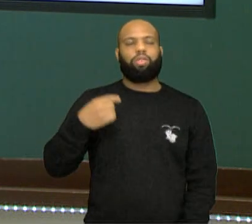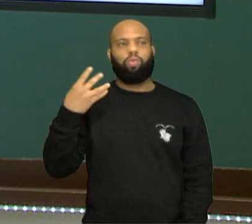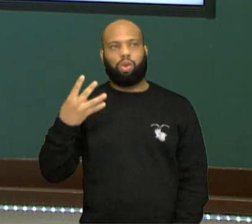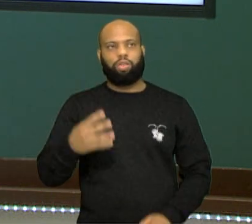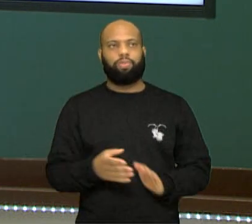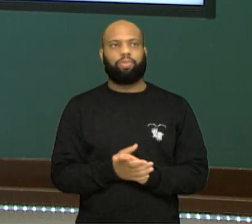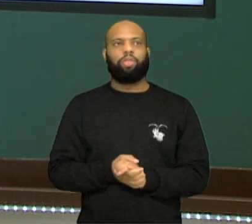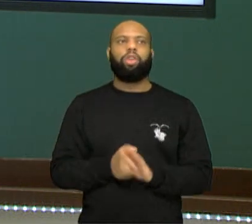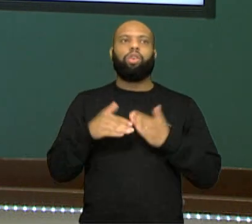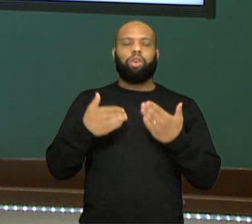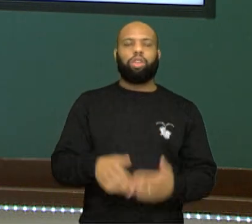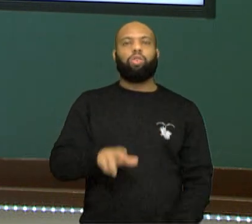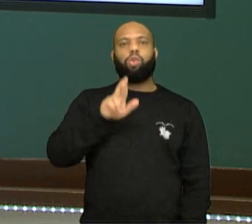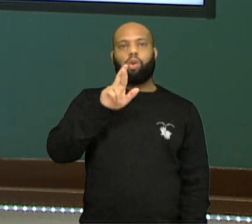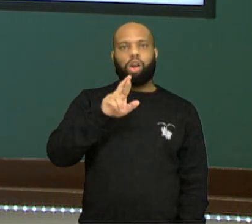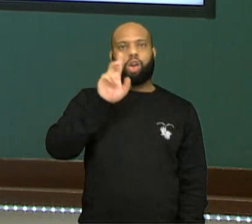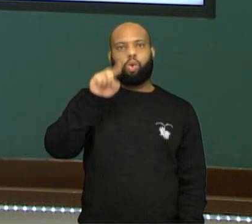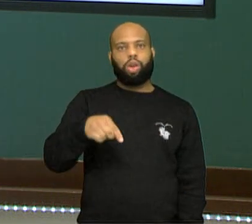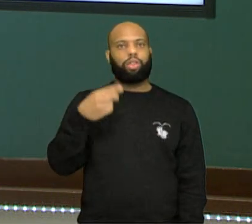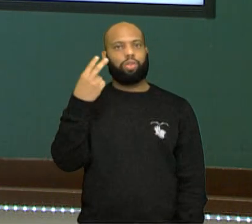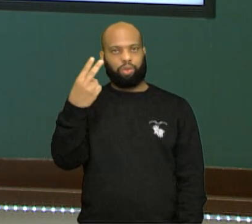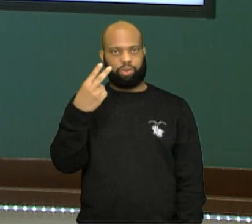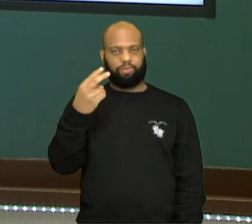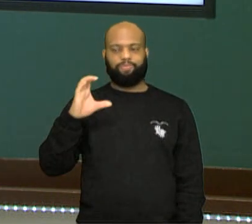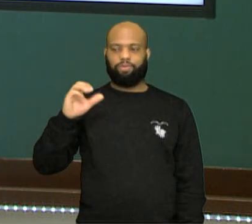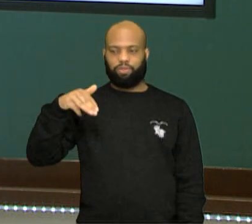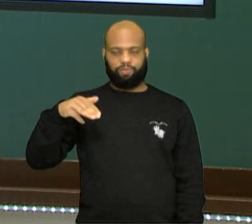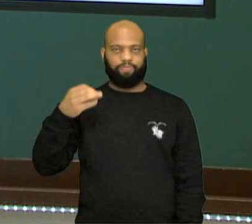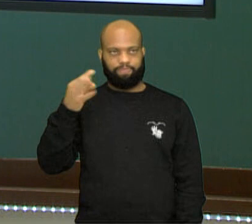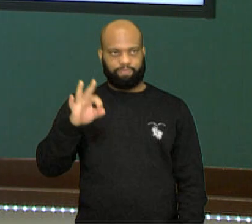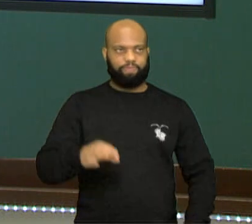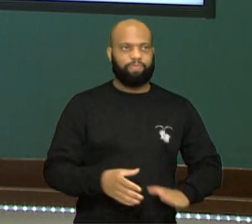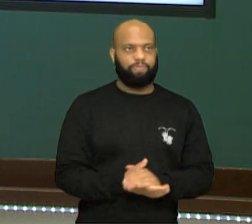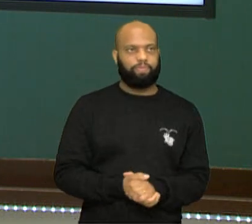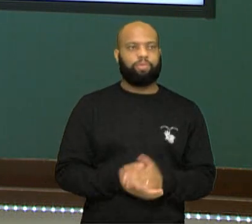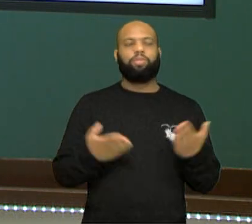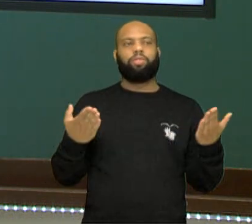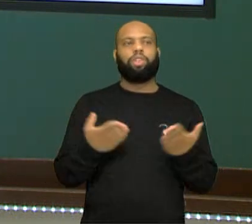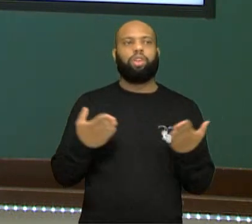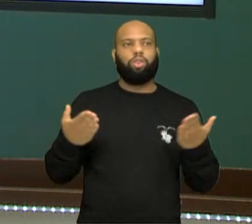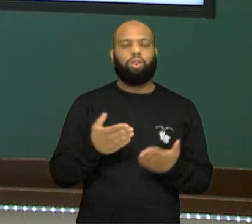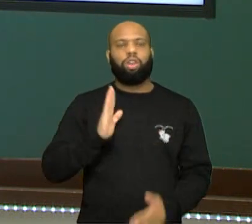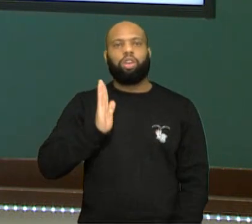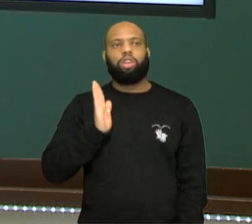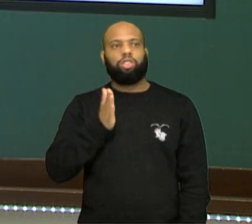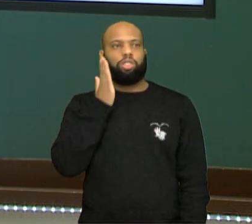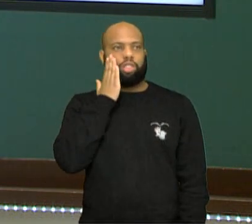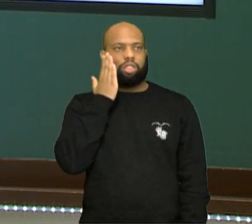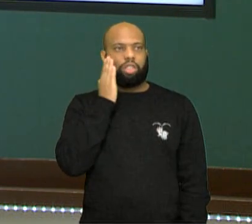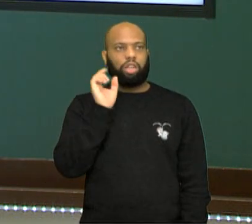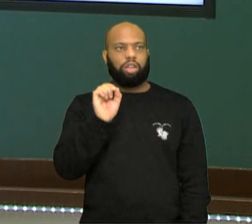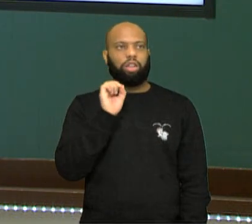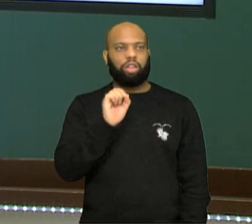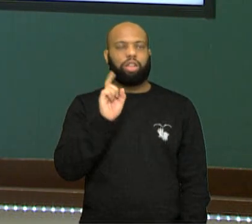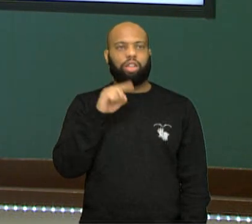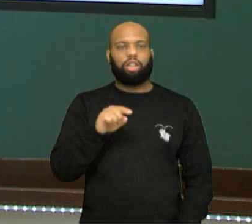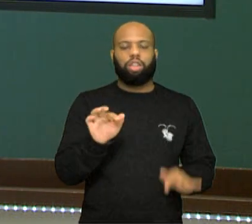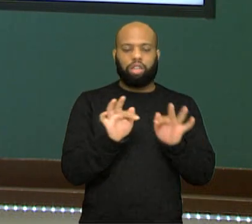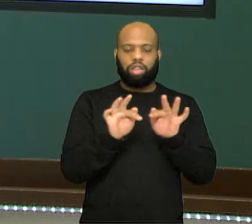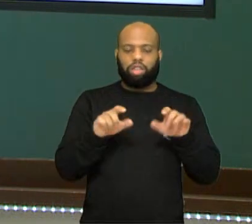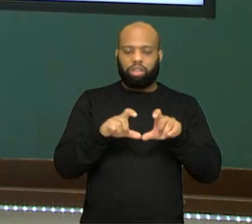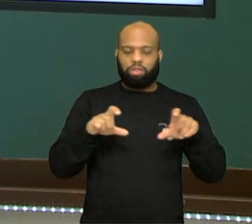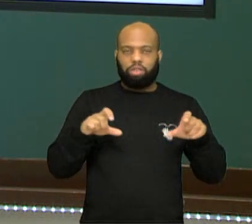centímetros. Então, portanto, o raio dele é de 2 centímetros. Agora, nós já temos a fórmula da área